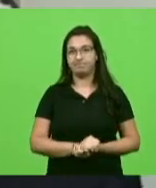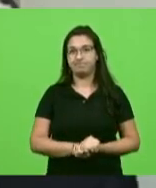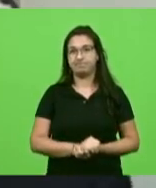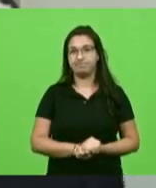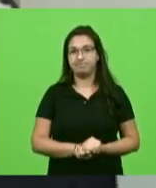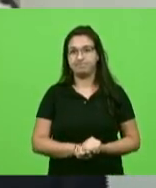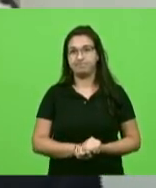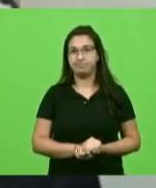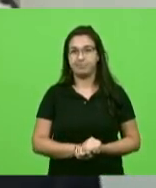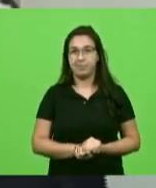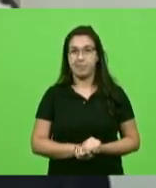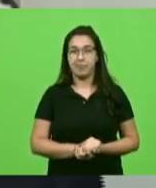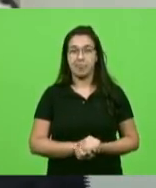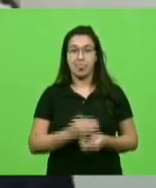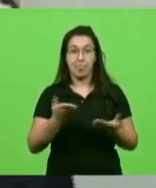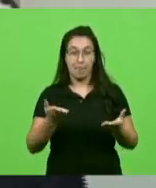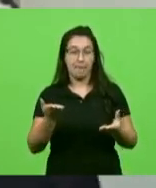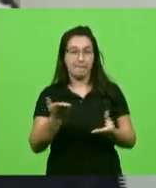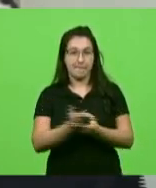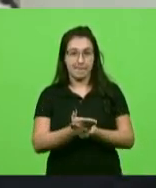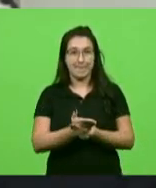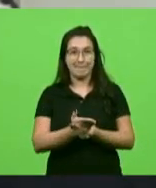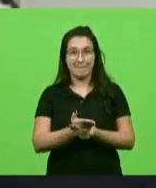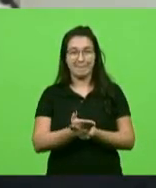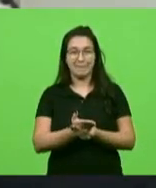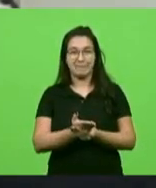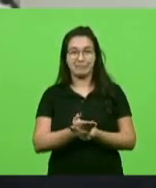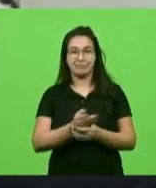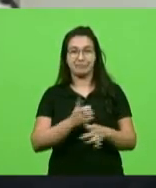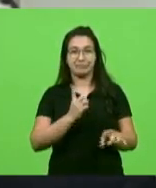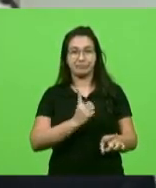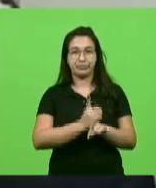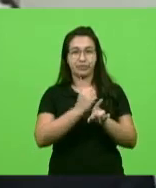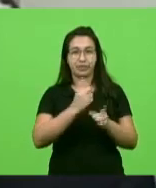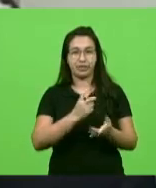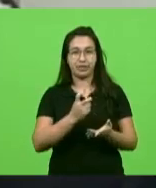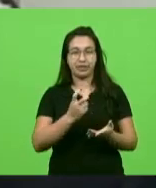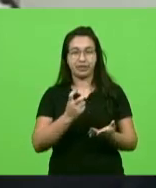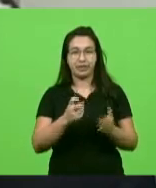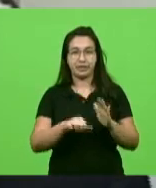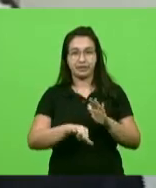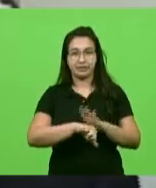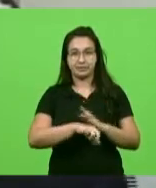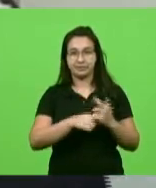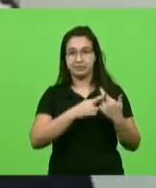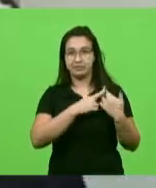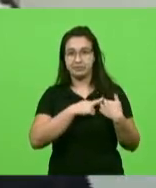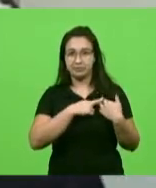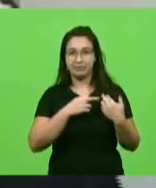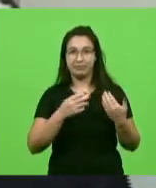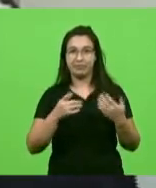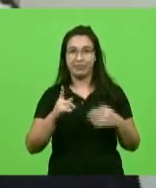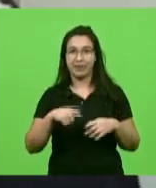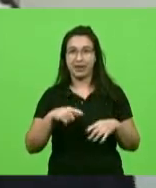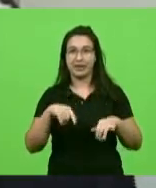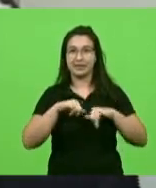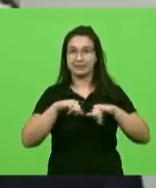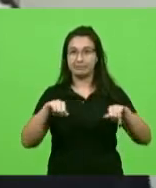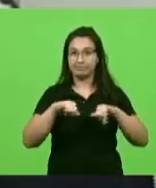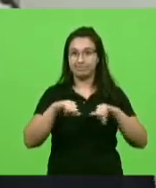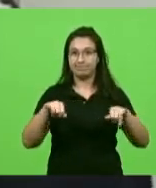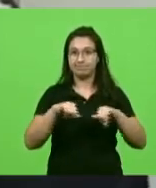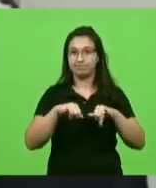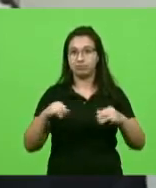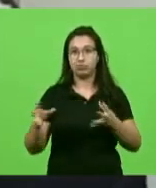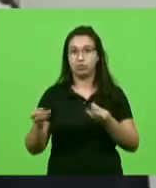e não se observa que este processo para apurar crime de responsabilidade do governador esteja repercutindo uma